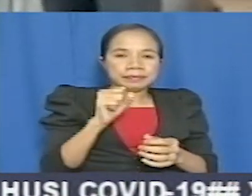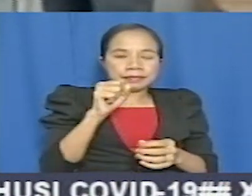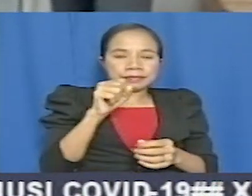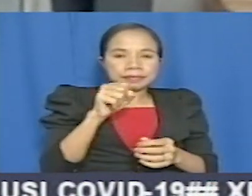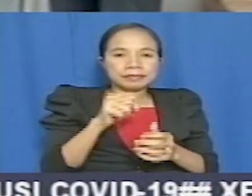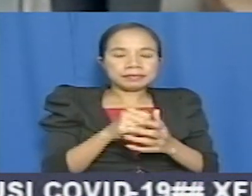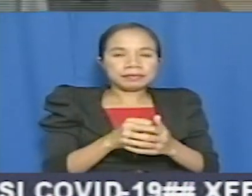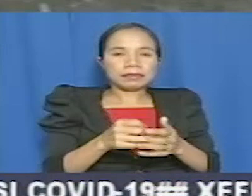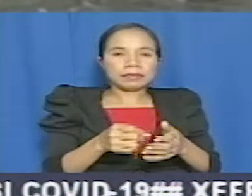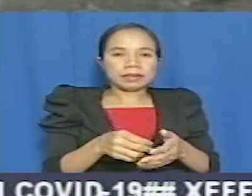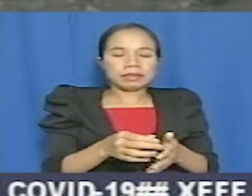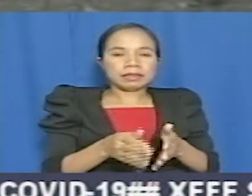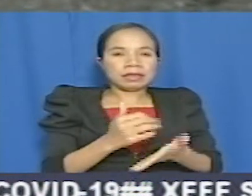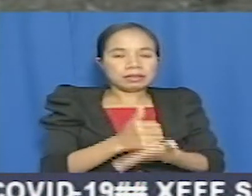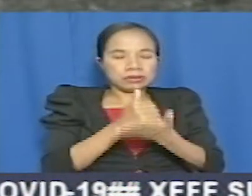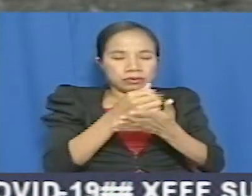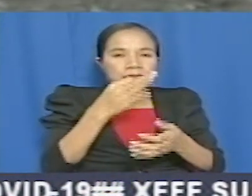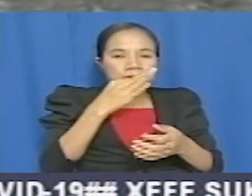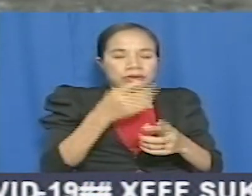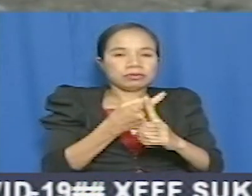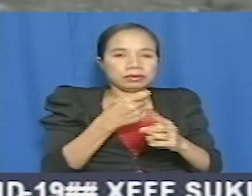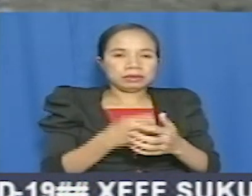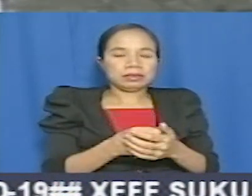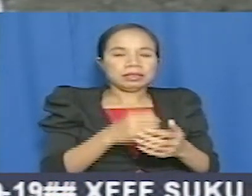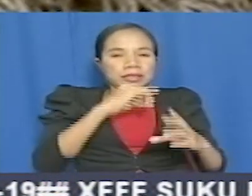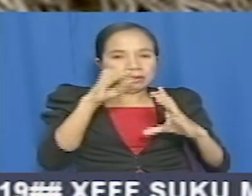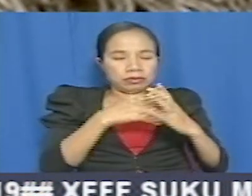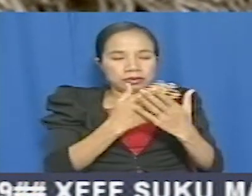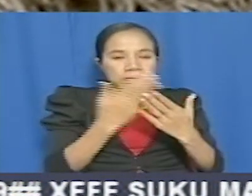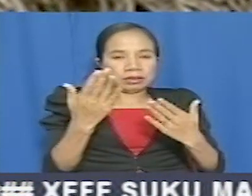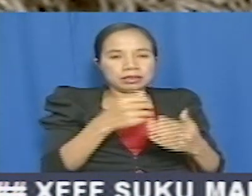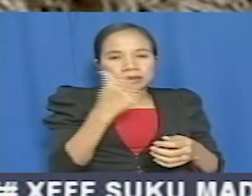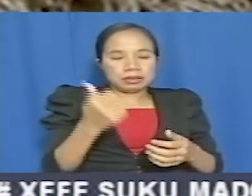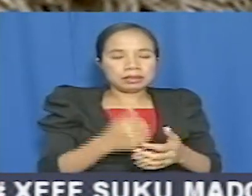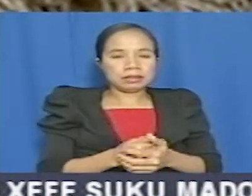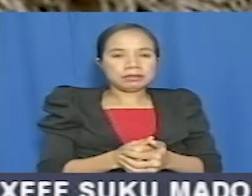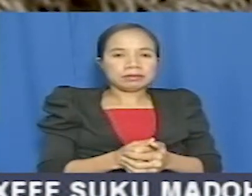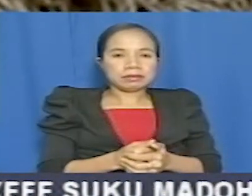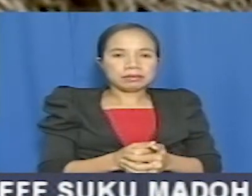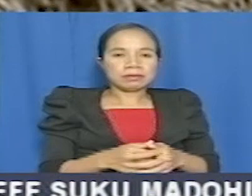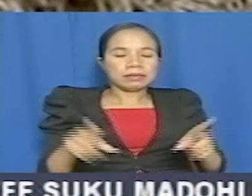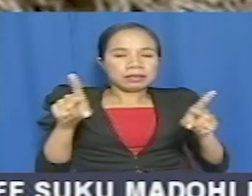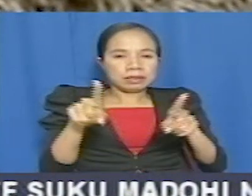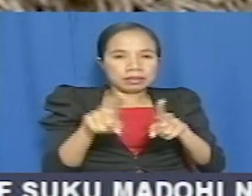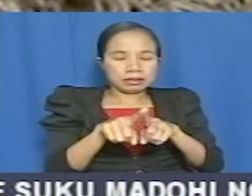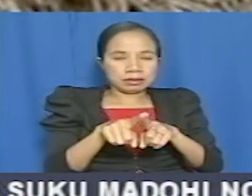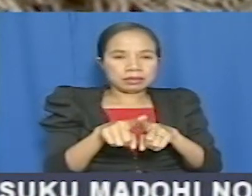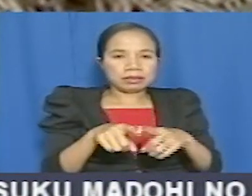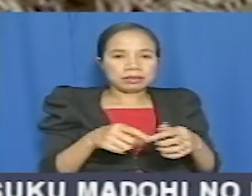né? Composto os aihan, necessidade básico, inclui sasancelo. Aku emergency ini makanya sah,